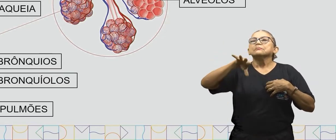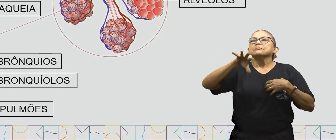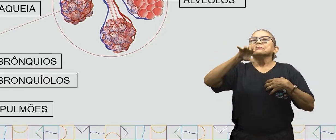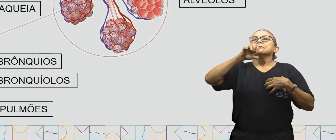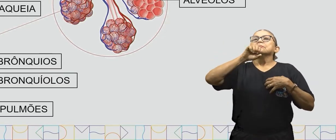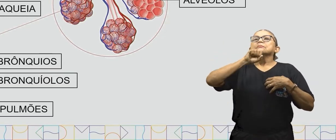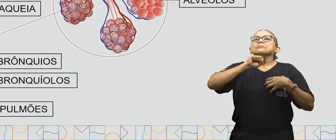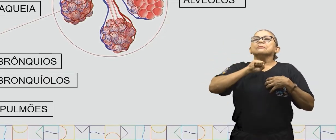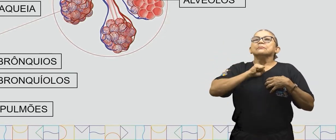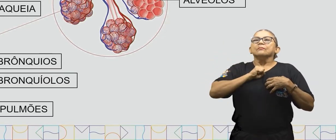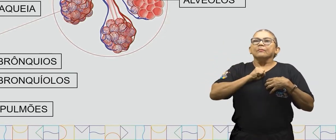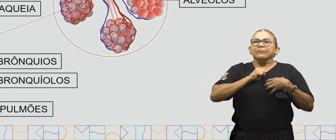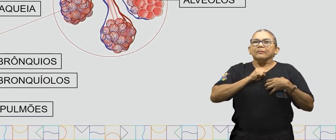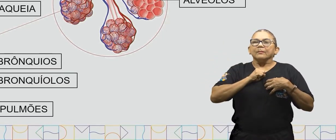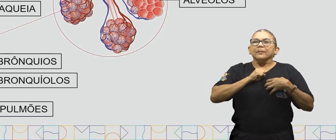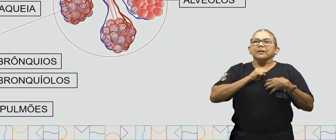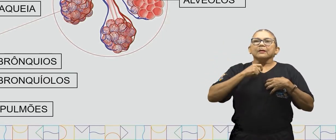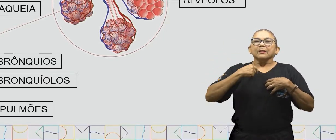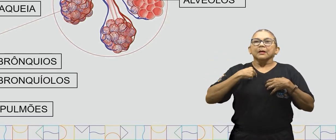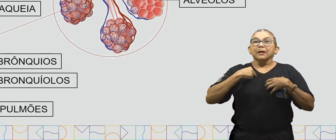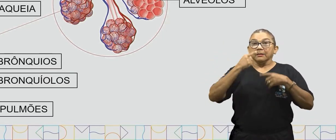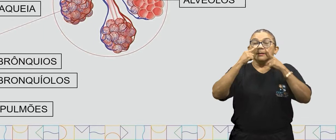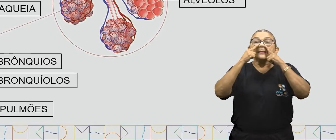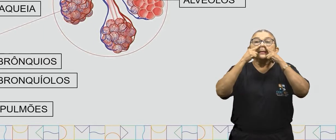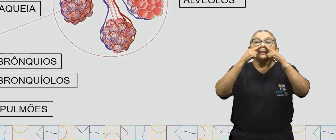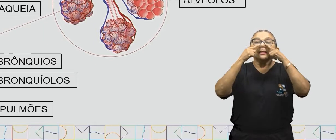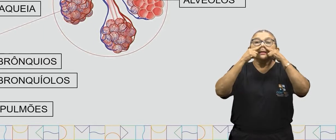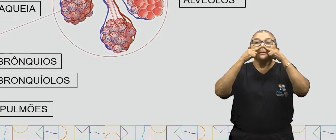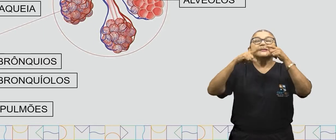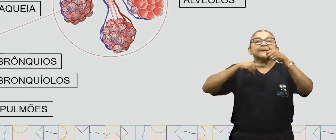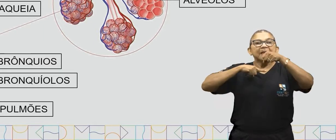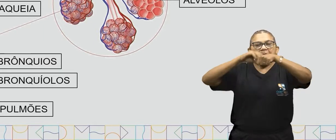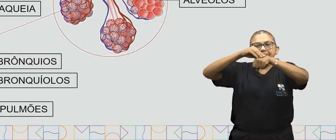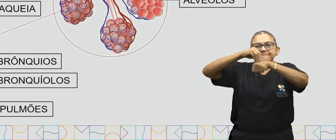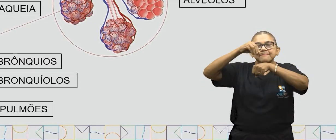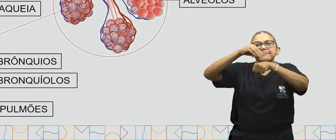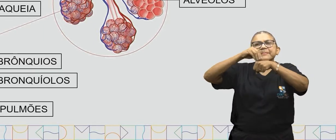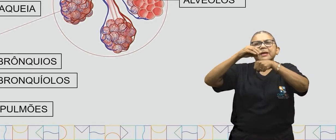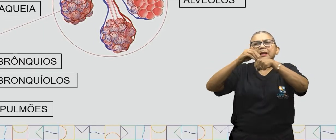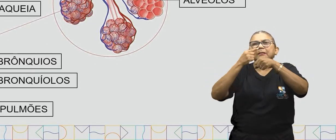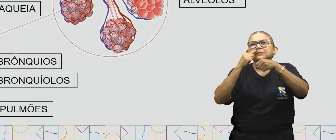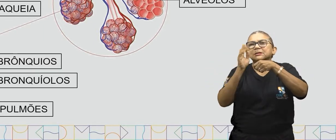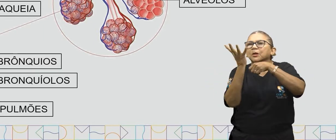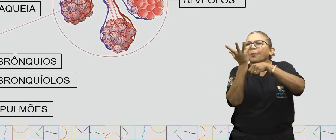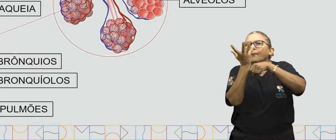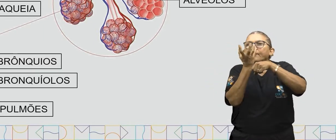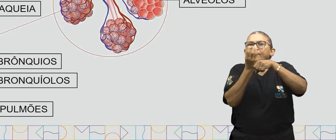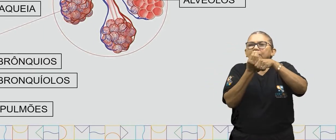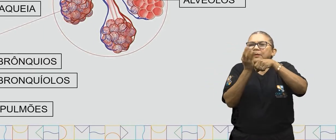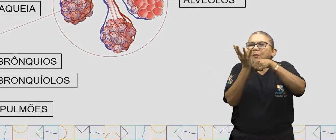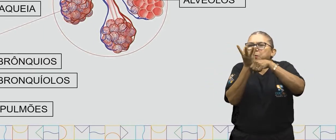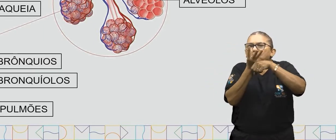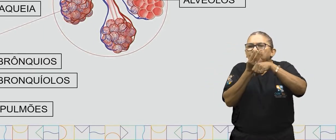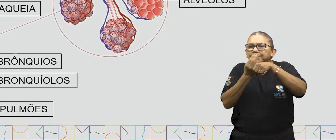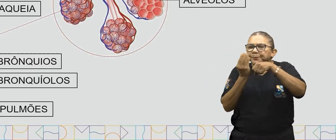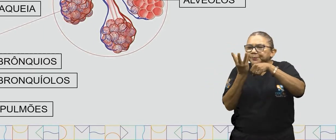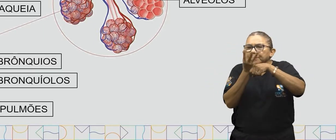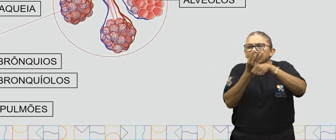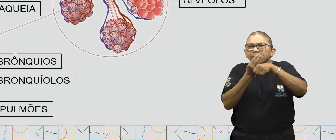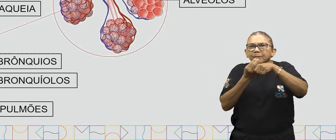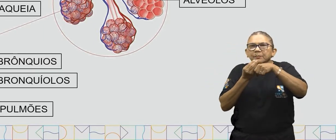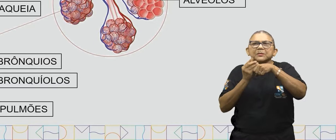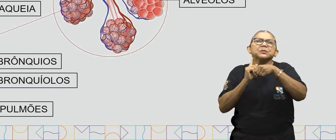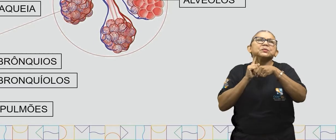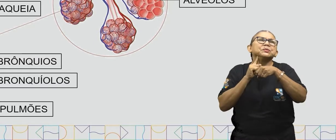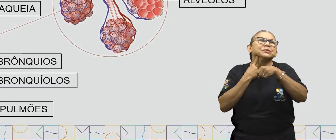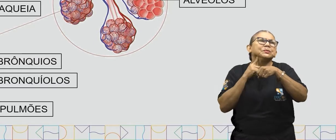inspiração. O nariz possui pelos que filtram poeiras e micro-organismos que estejam em suspensão no